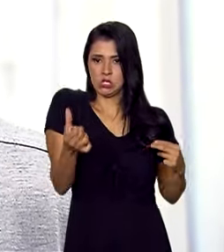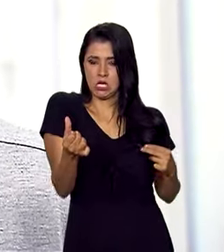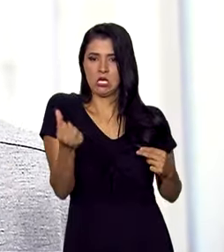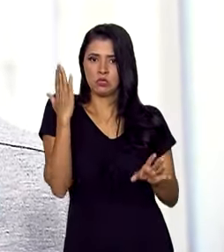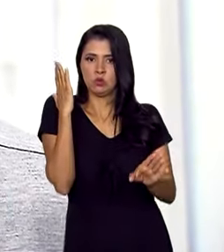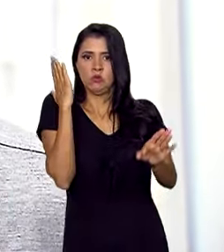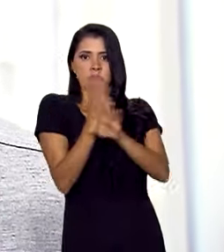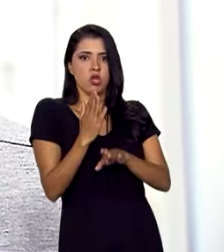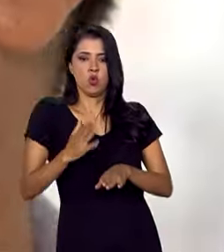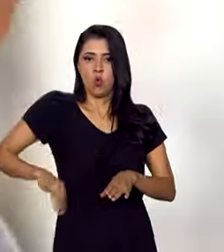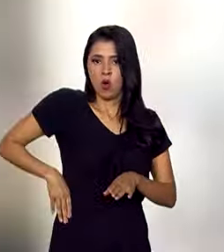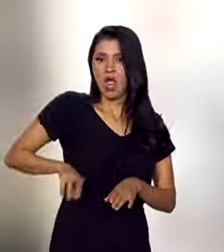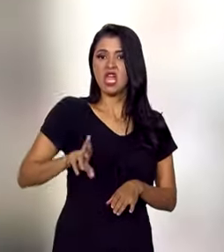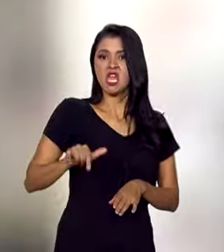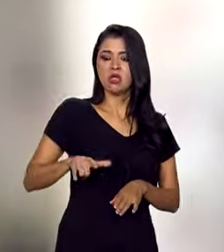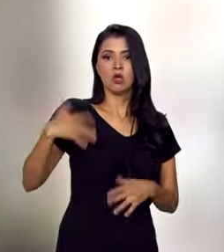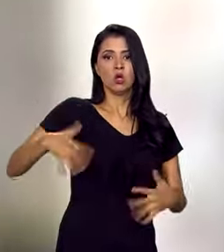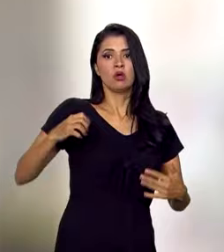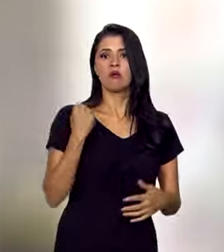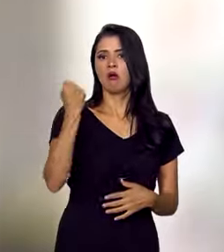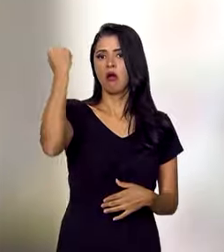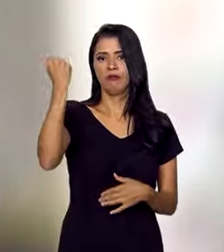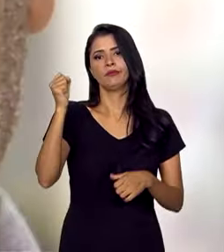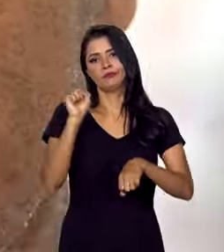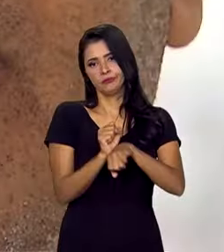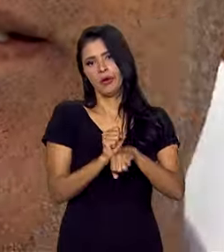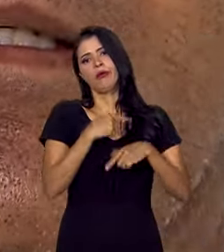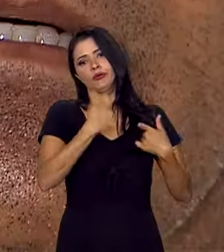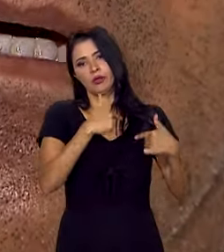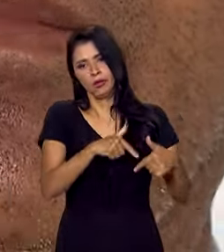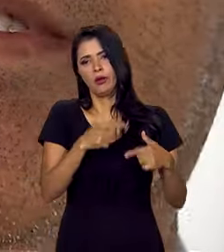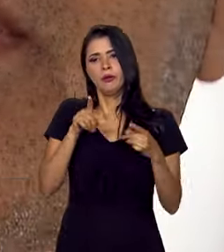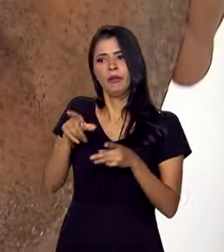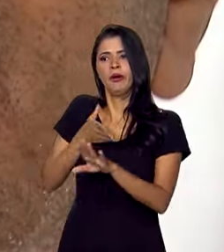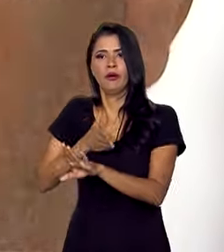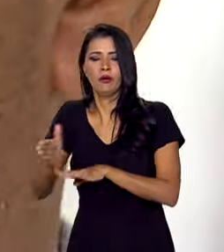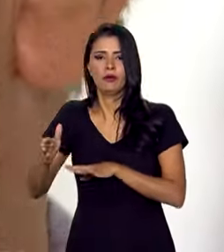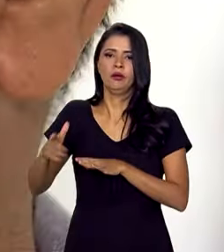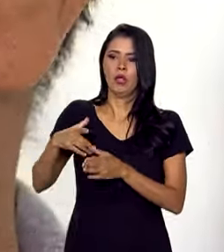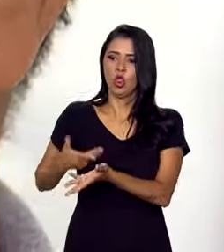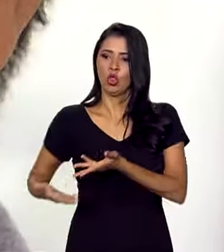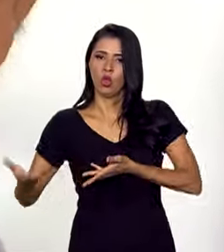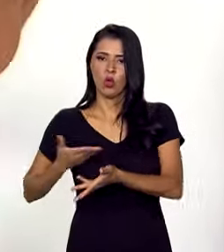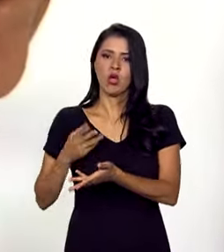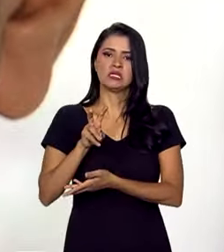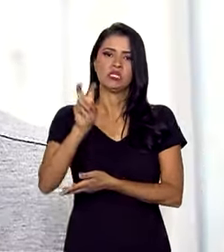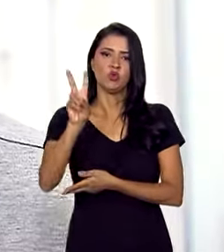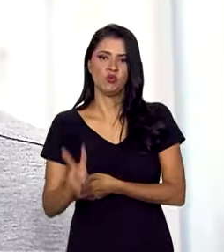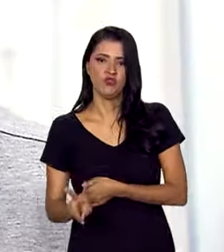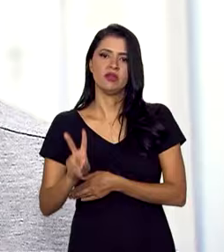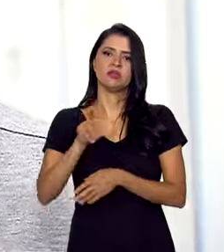problema grave nos rins. Com isso, teve que abandonar o trabalho para fazer hemodiálise 5 vezes por